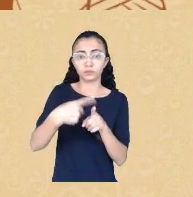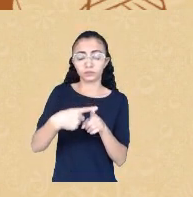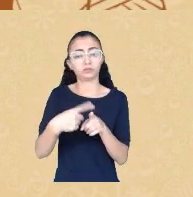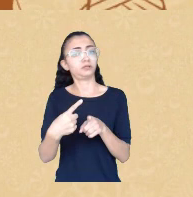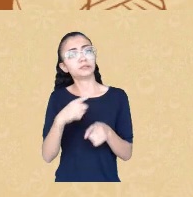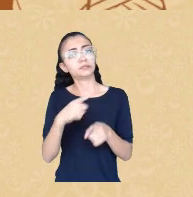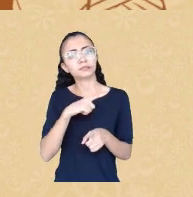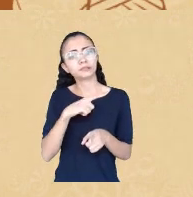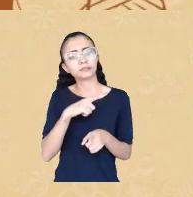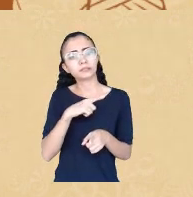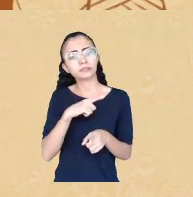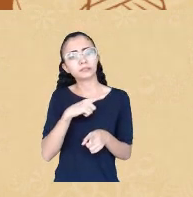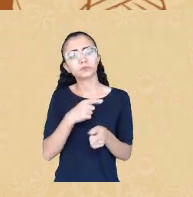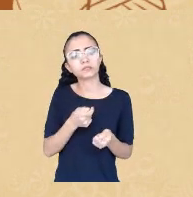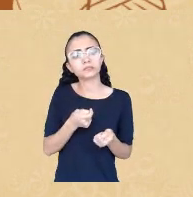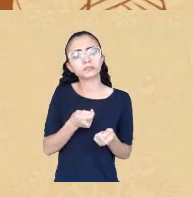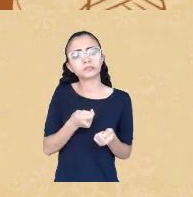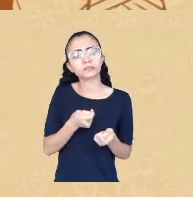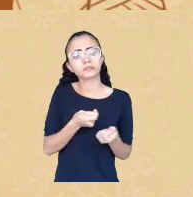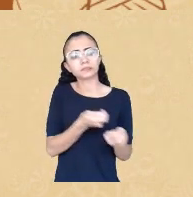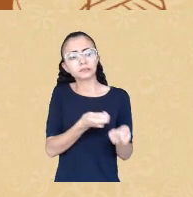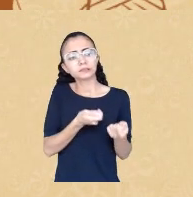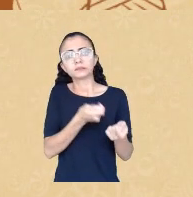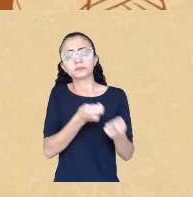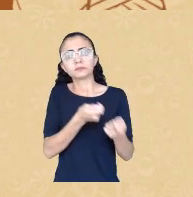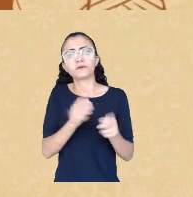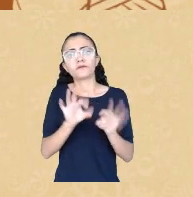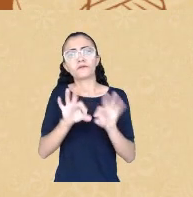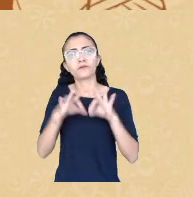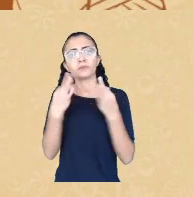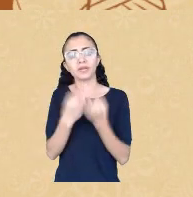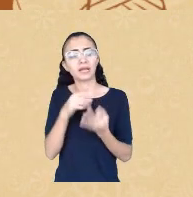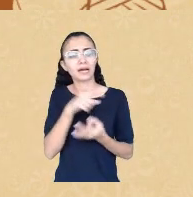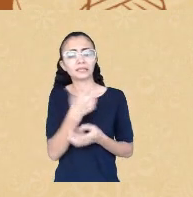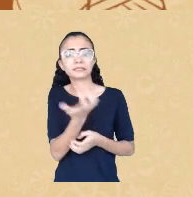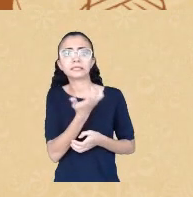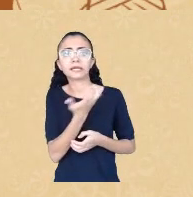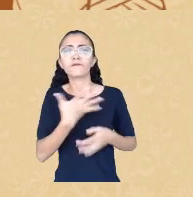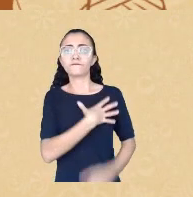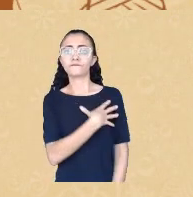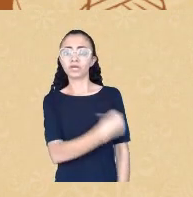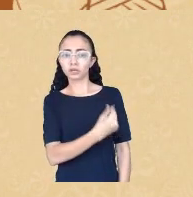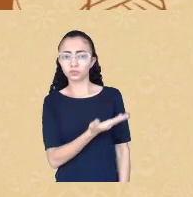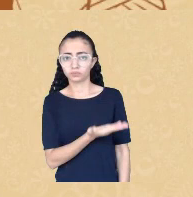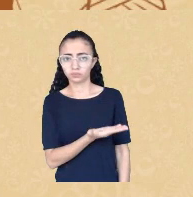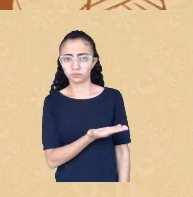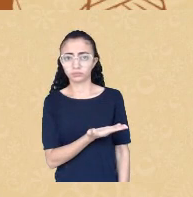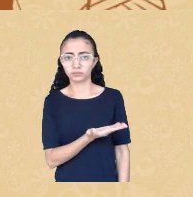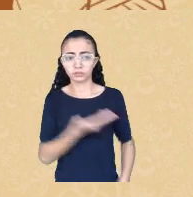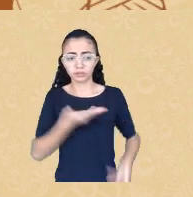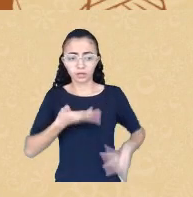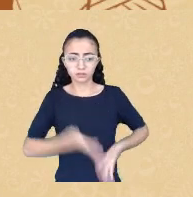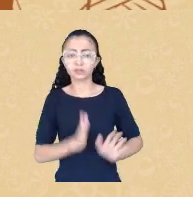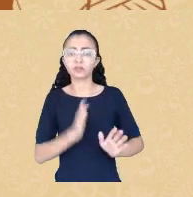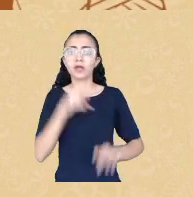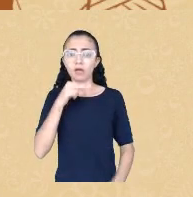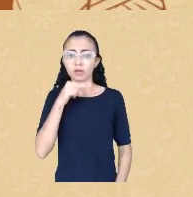uma pressão familiar para que eles tivessem filhos biológicos. Tá? Então, mais de forma geral, as